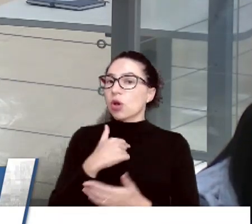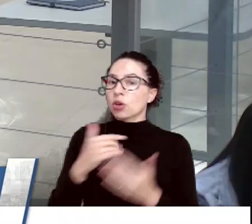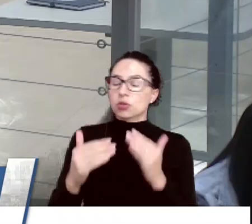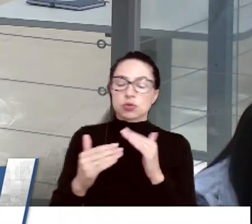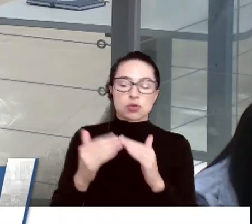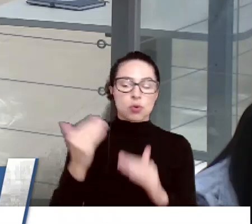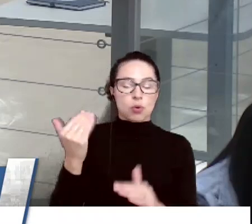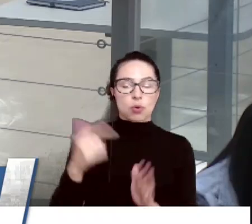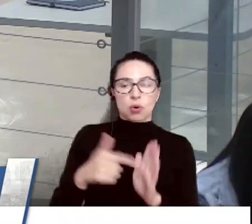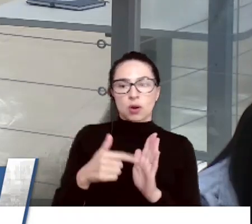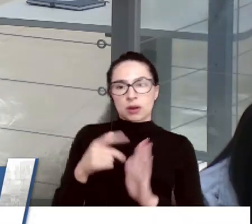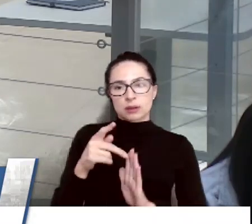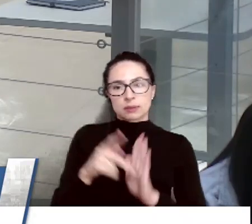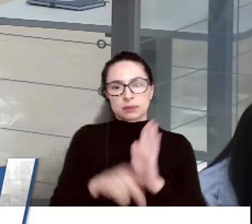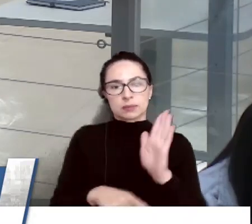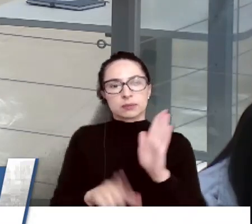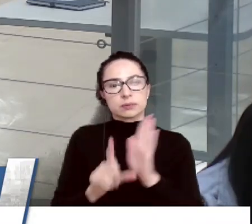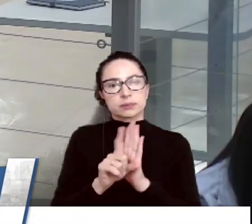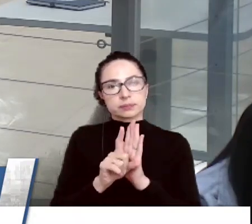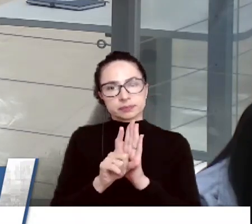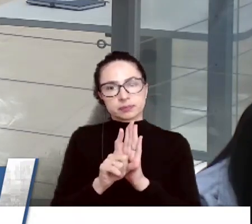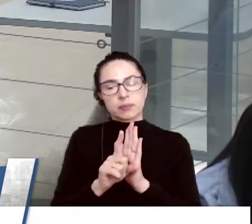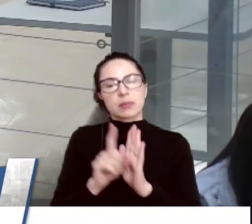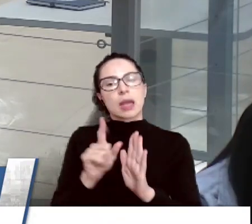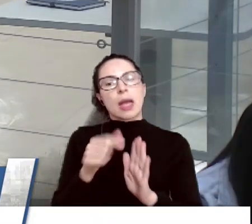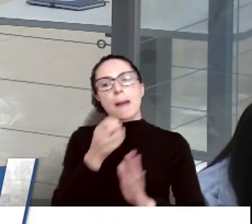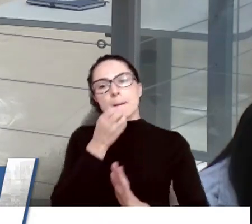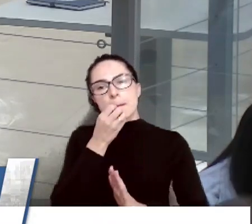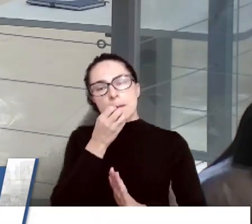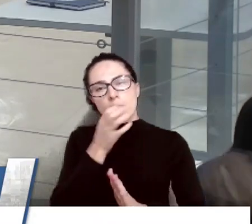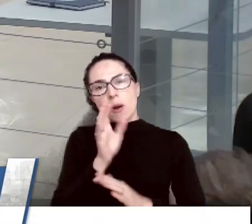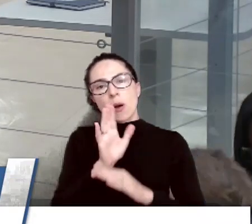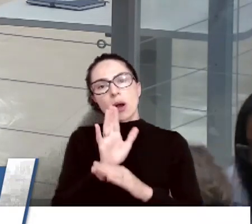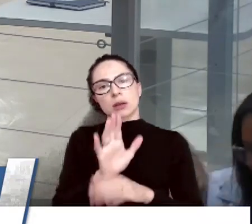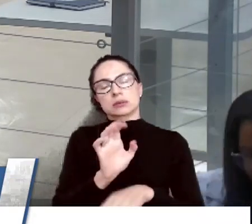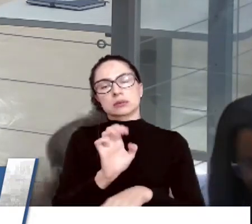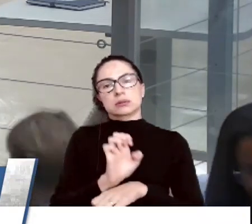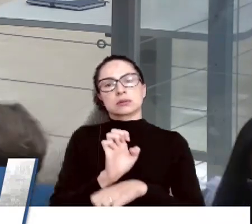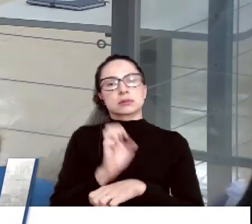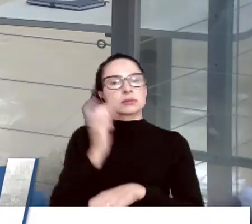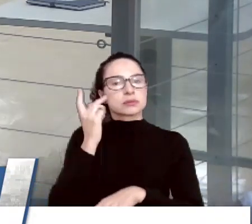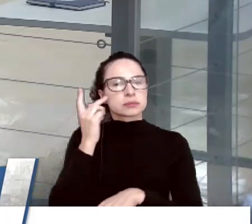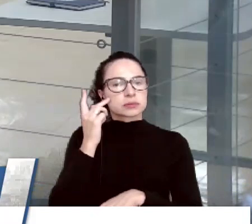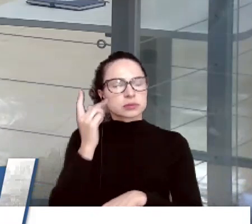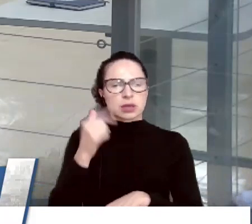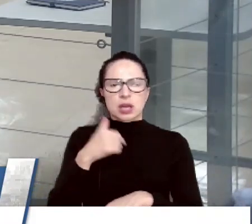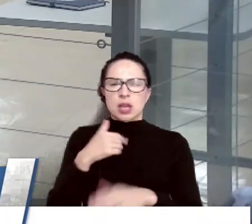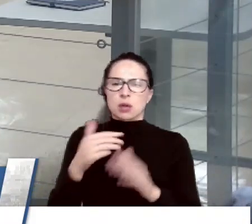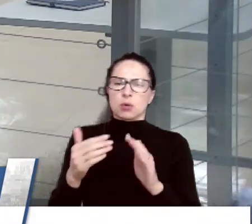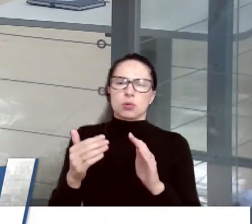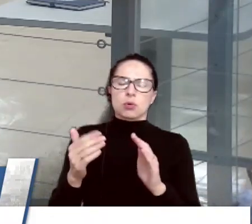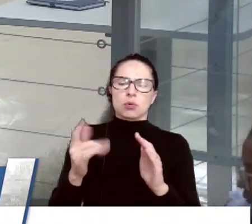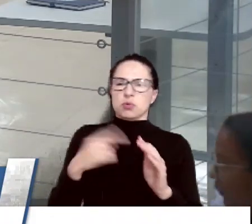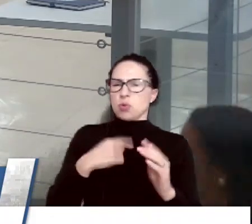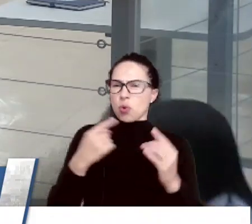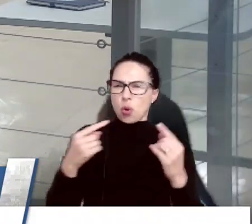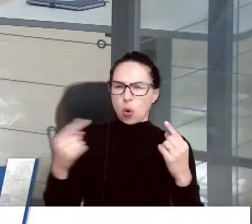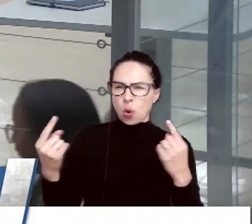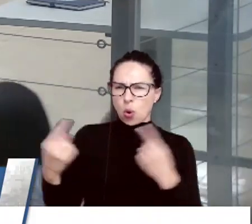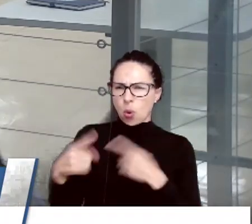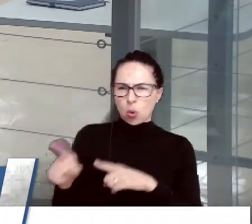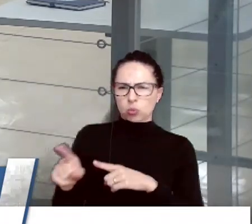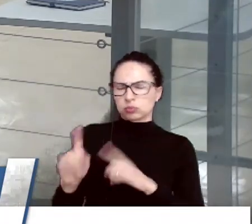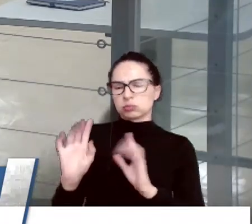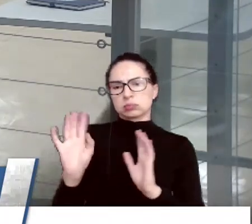de lei é benéfico para o Estado de São Paulo. Não sou contra a privatização, não.